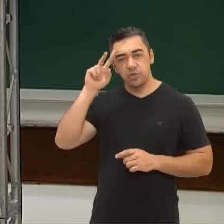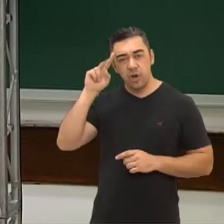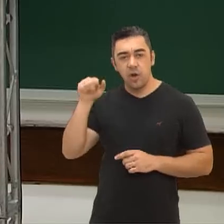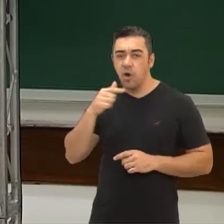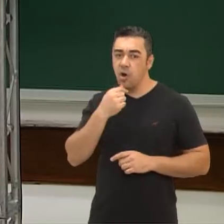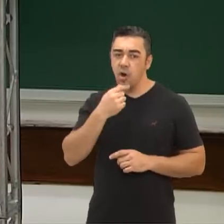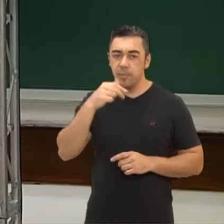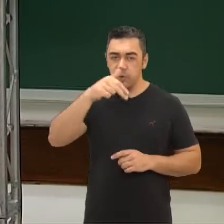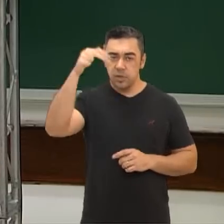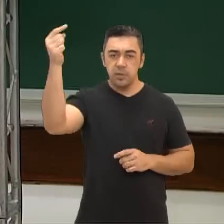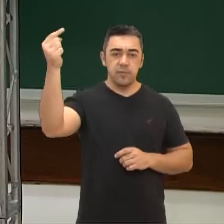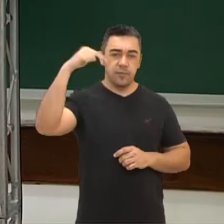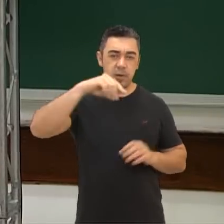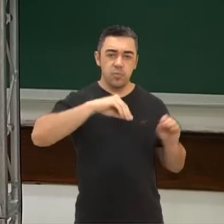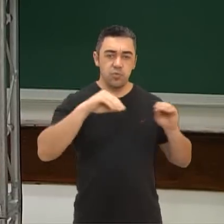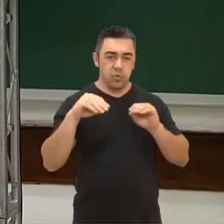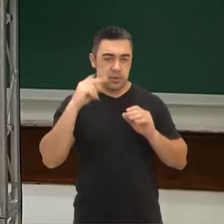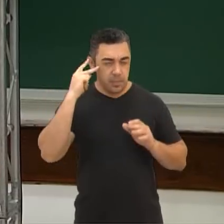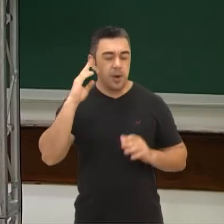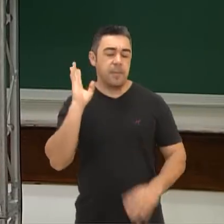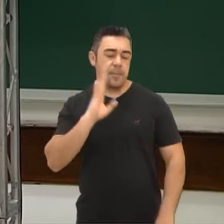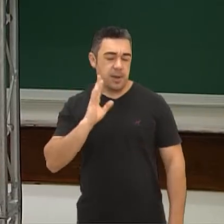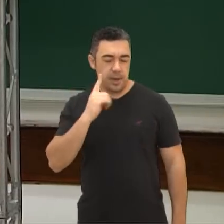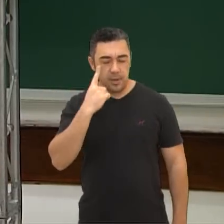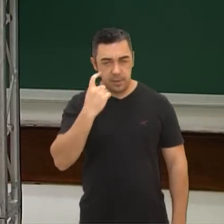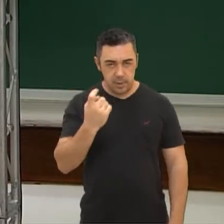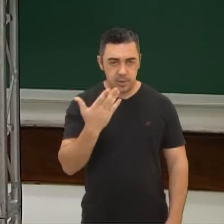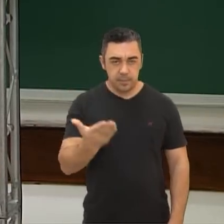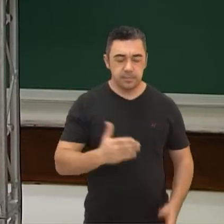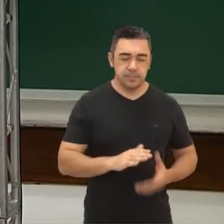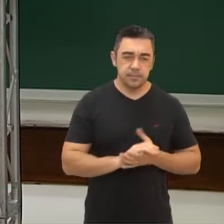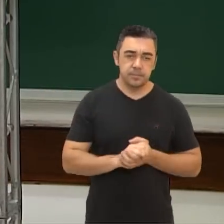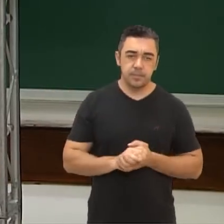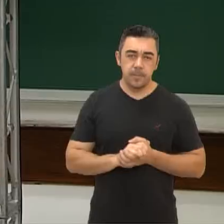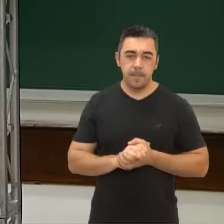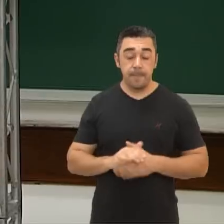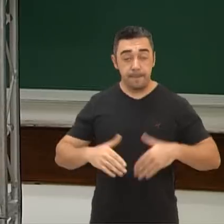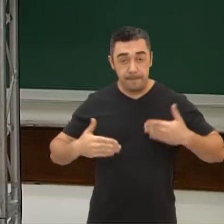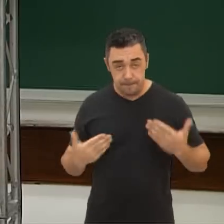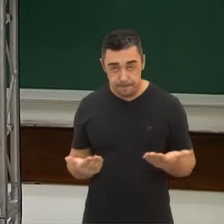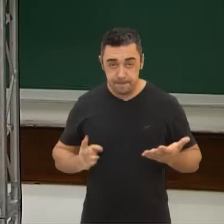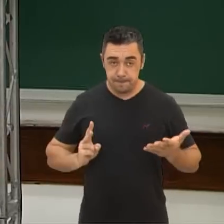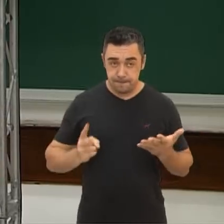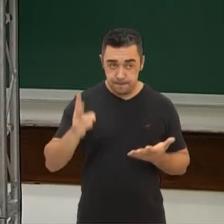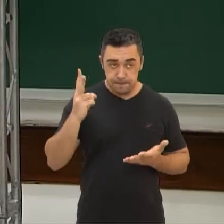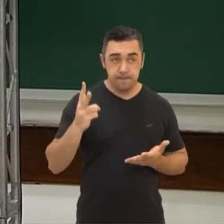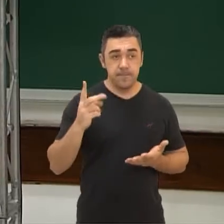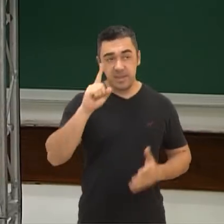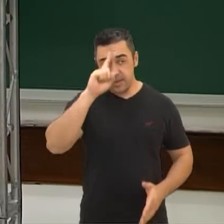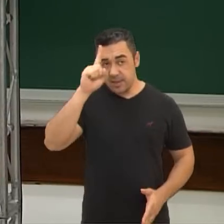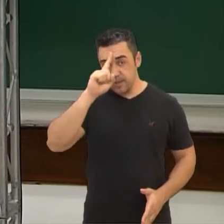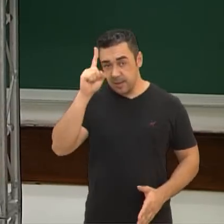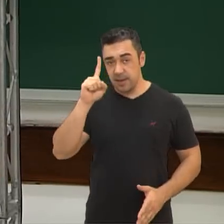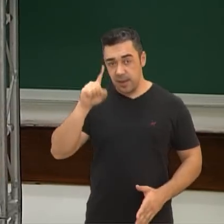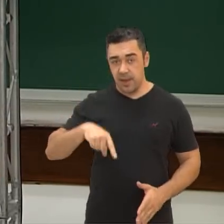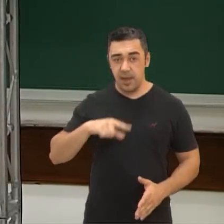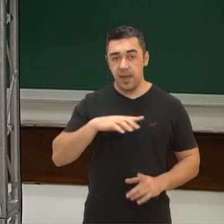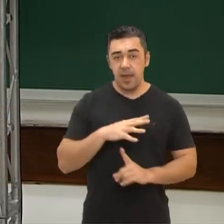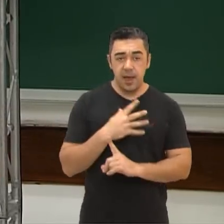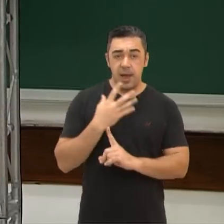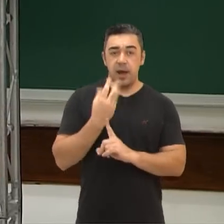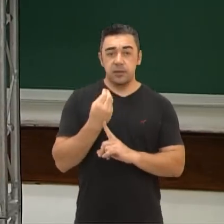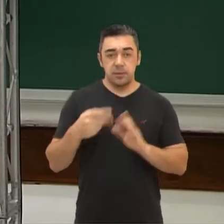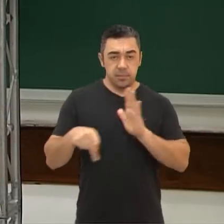Mamonas Assassinas, tá? Eles têm várias músicas que falam sobre os nordestinos que